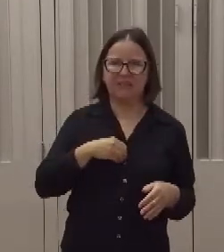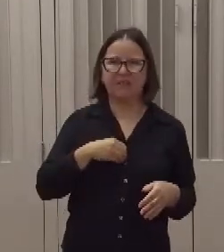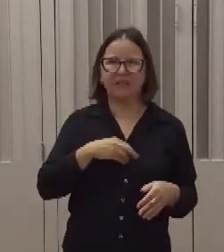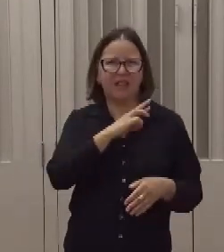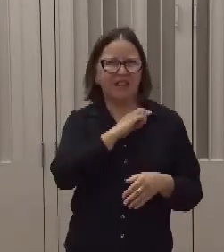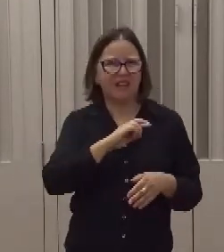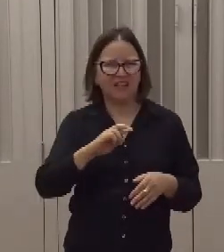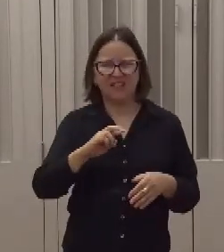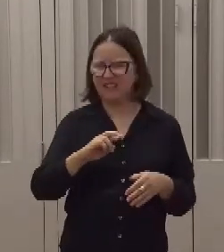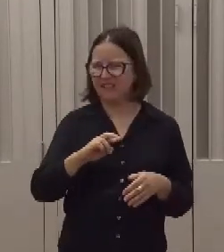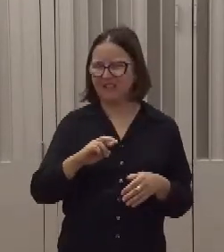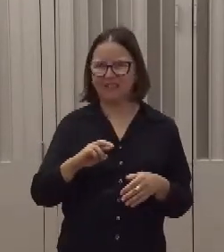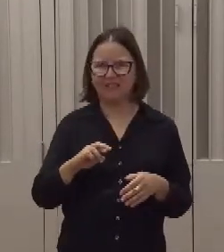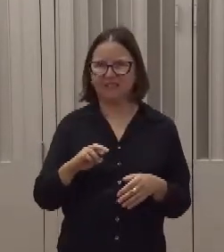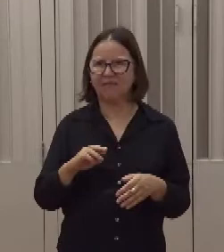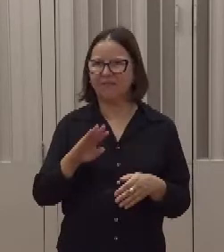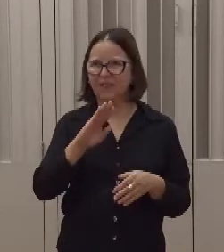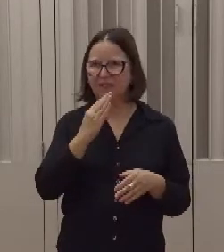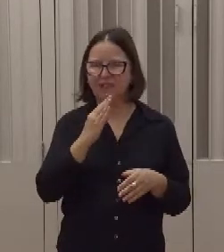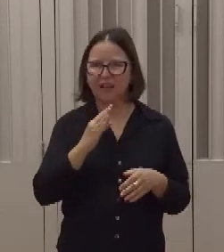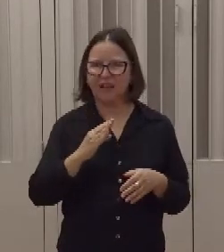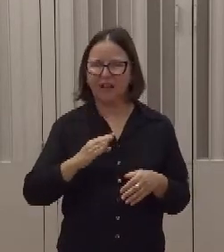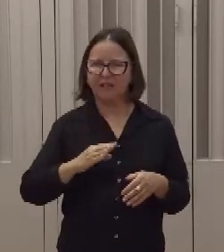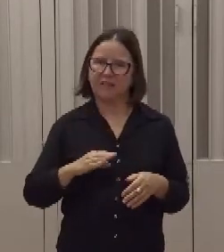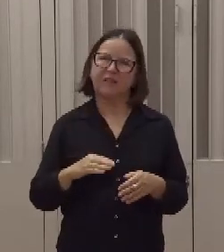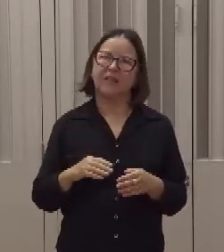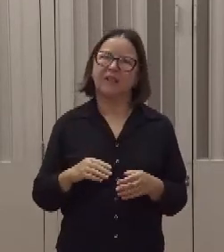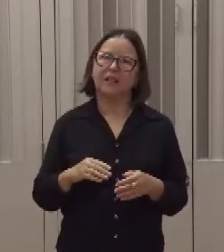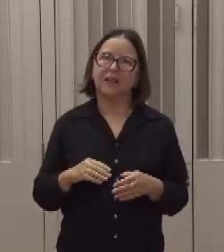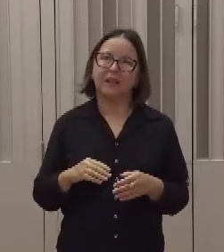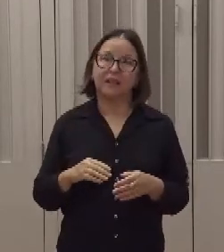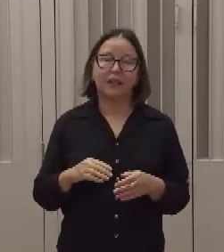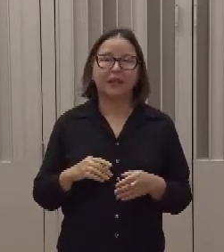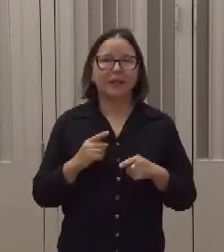dos conceitos dos cristãos gnósticos iniciais.